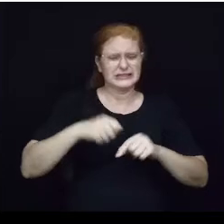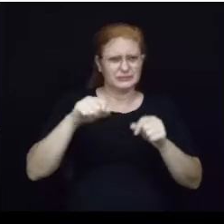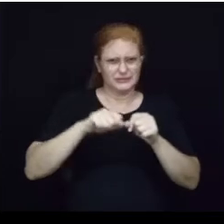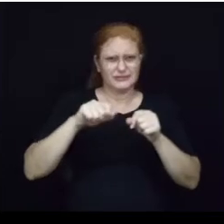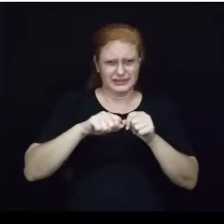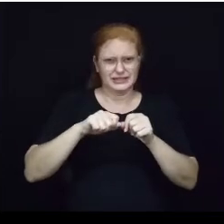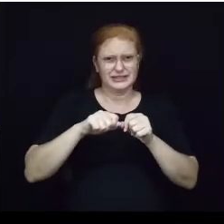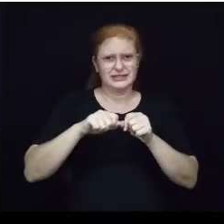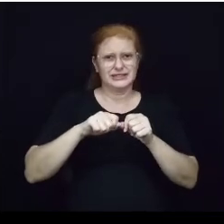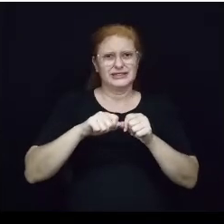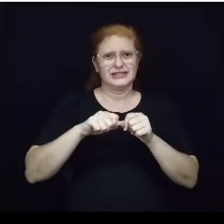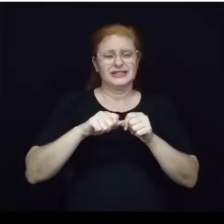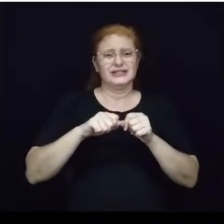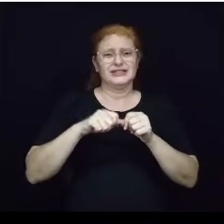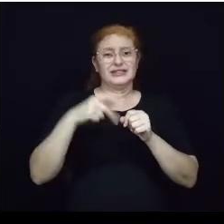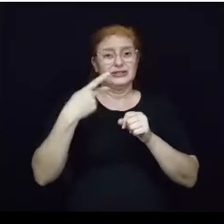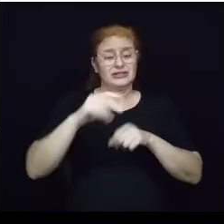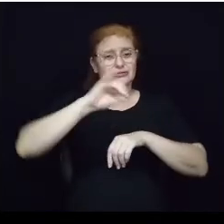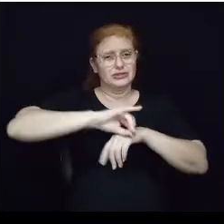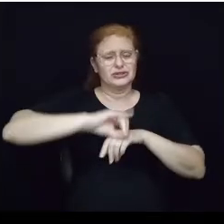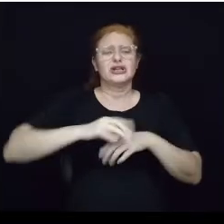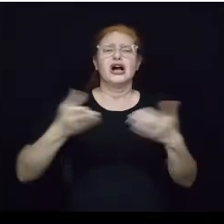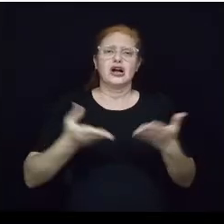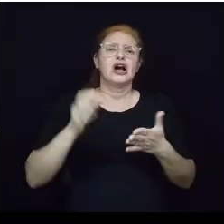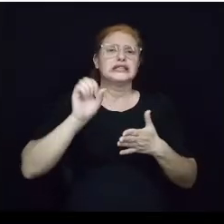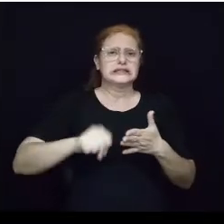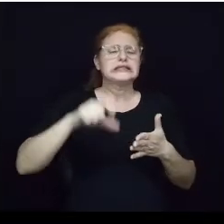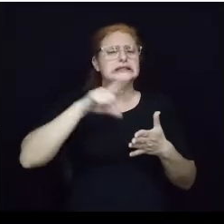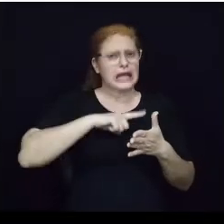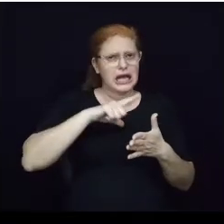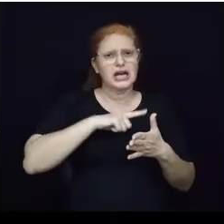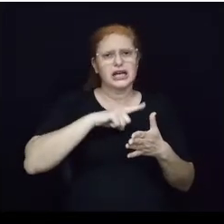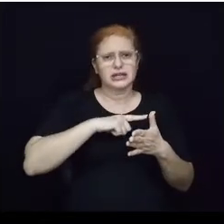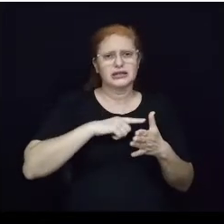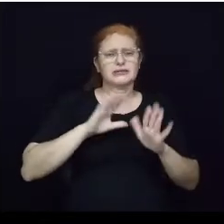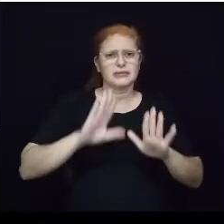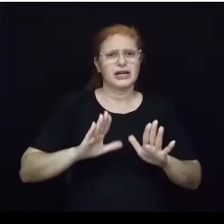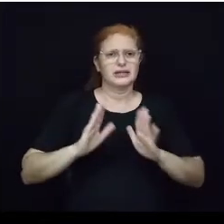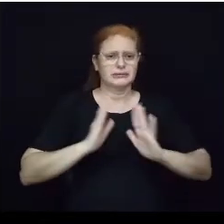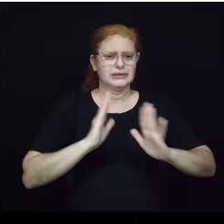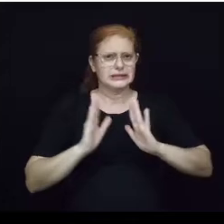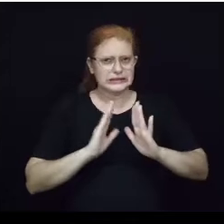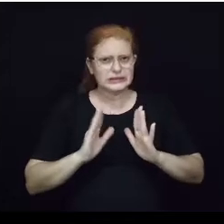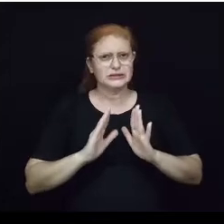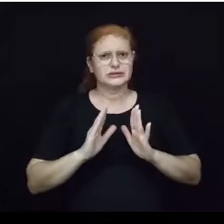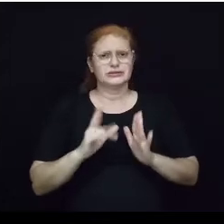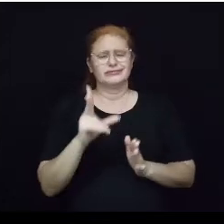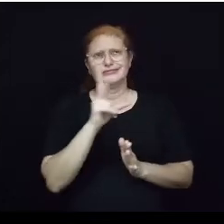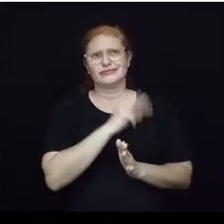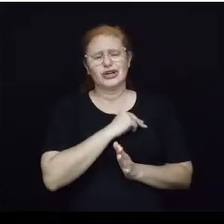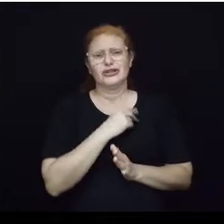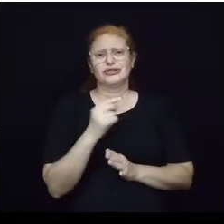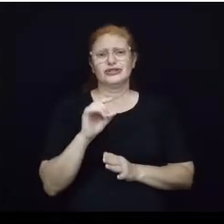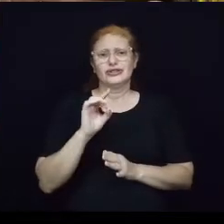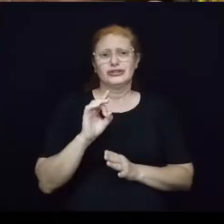para fazer as tuas peças? Agora eu me sinto que eu tenho, mas durante um bom tempo, nossa, eu ficava só namorando